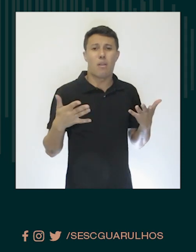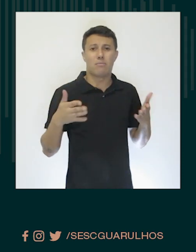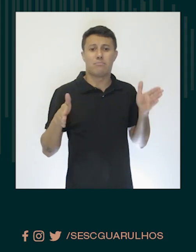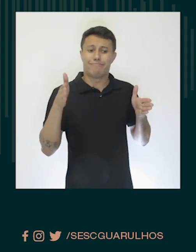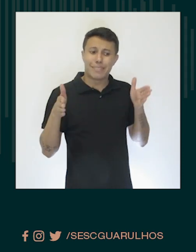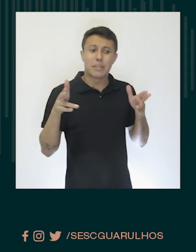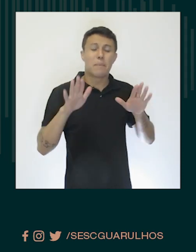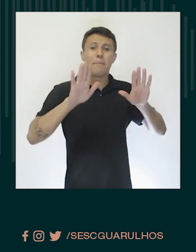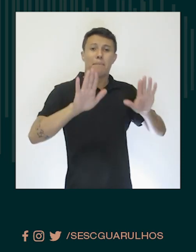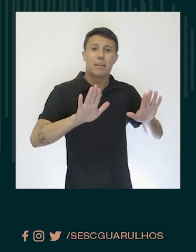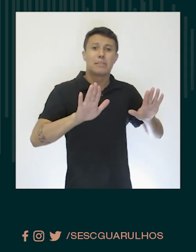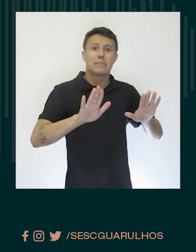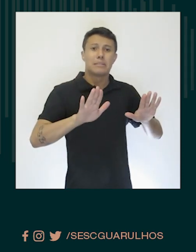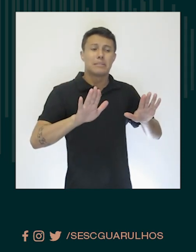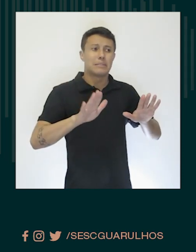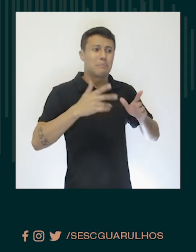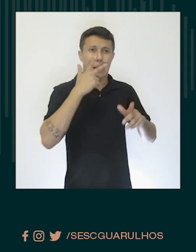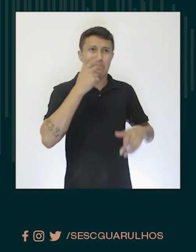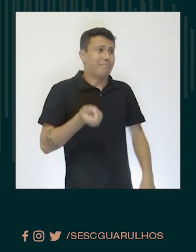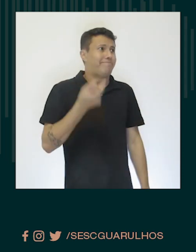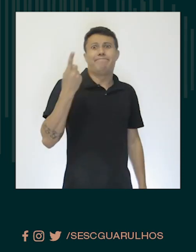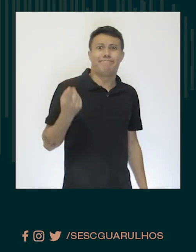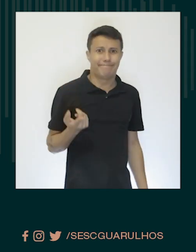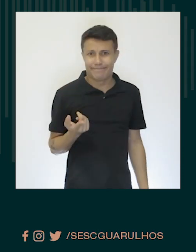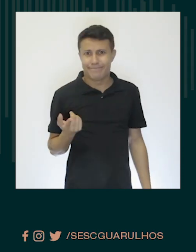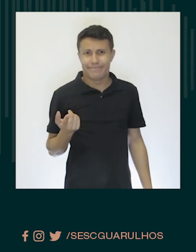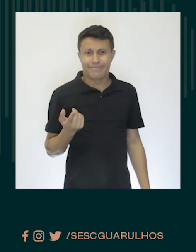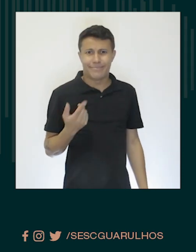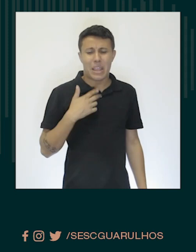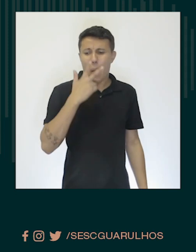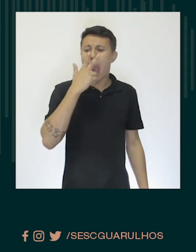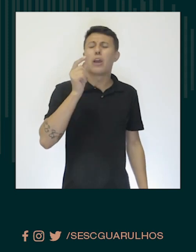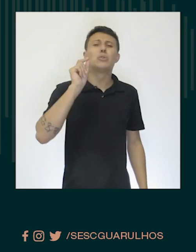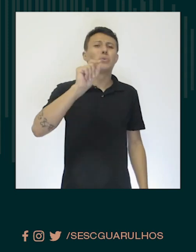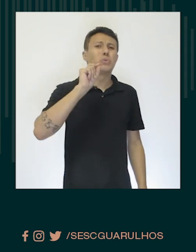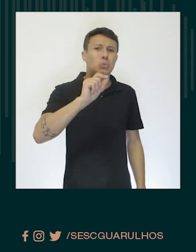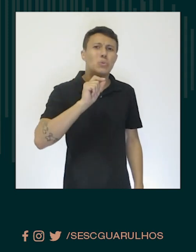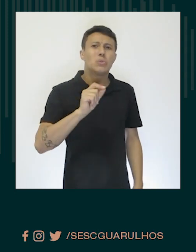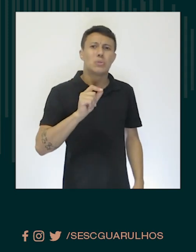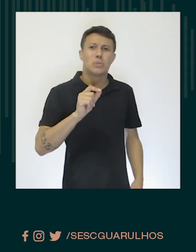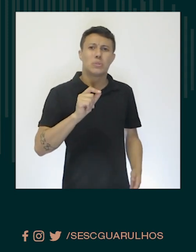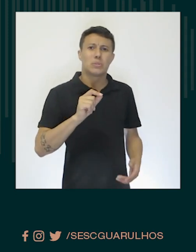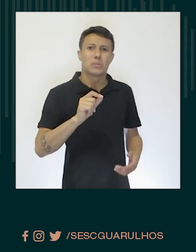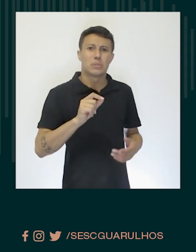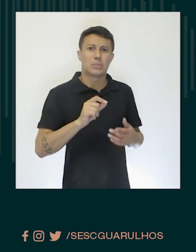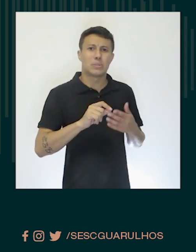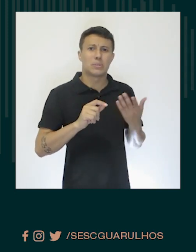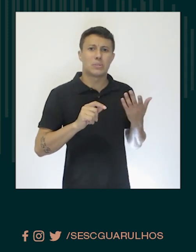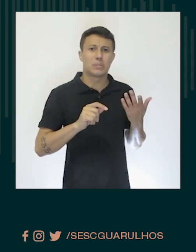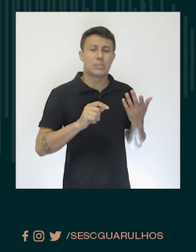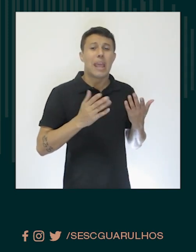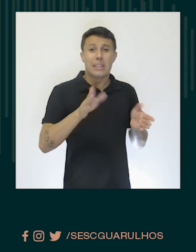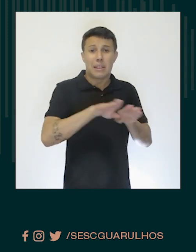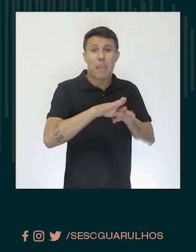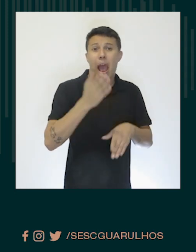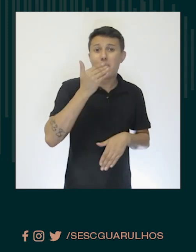E com essa limitação, é muito louco, né? Que eu acredito que a limitação ela eleva o nível